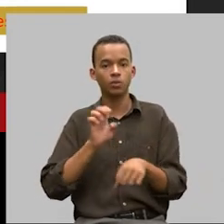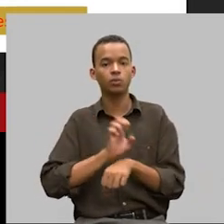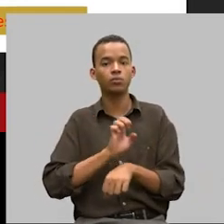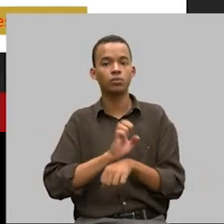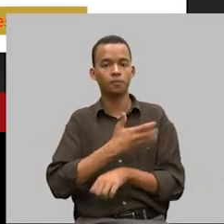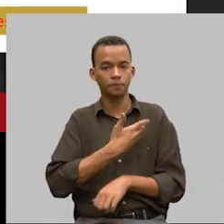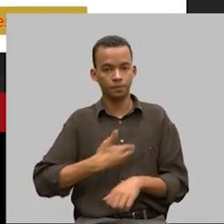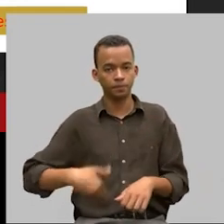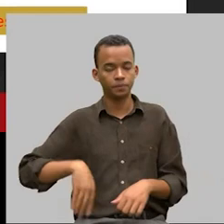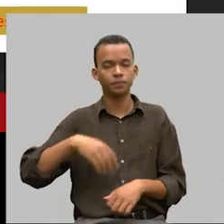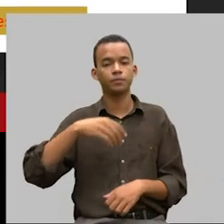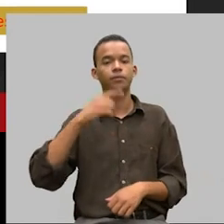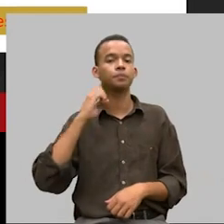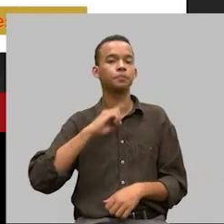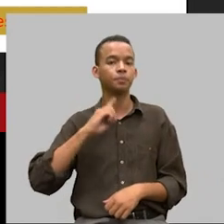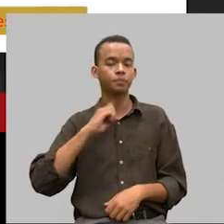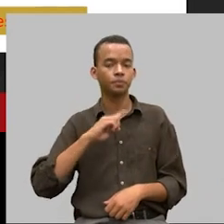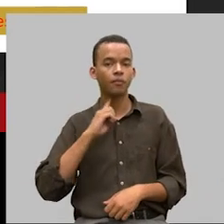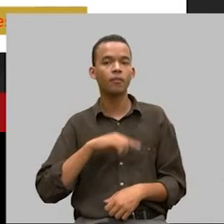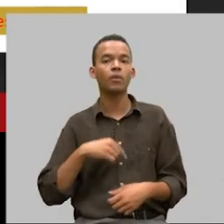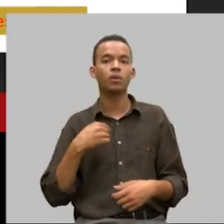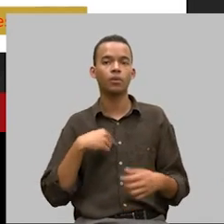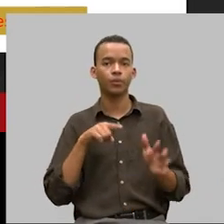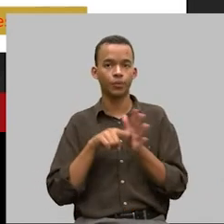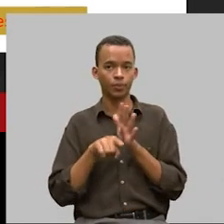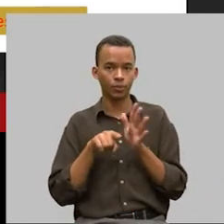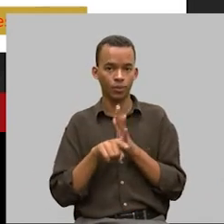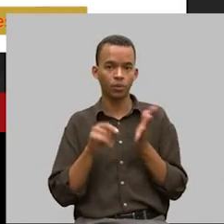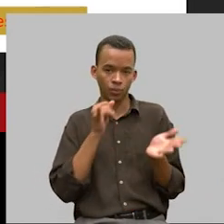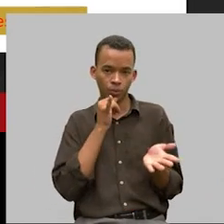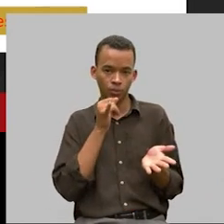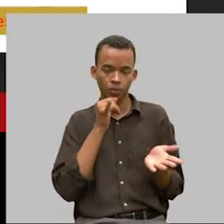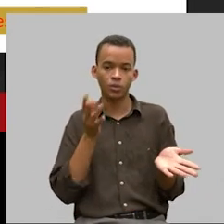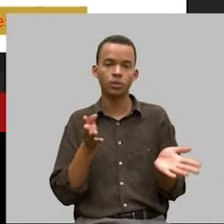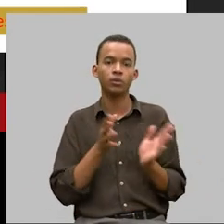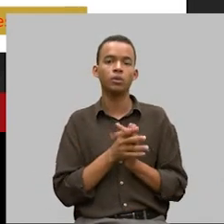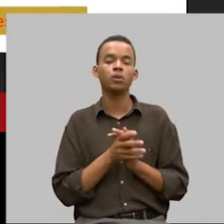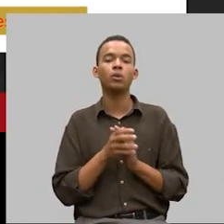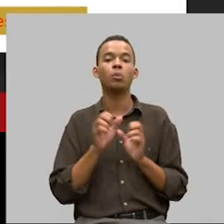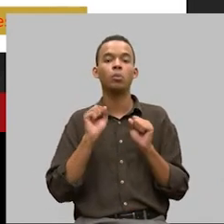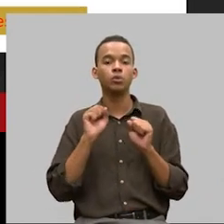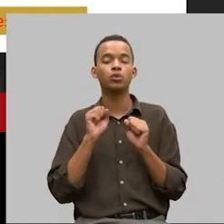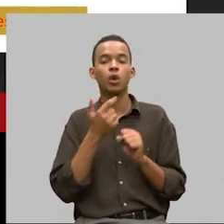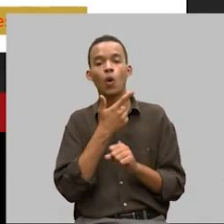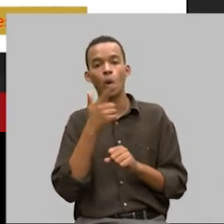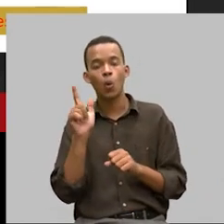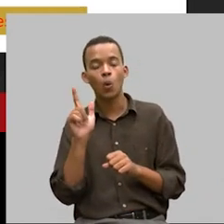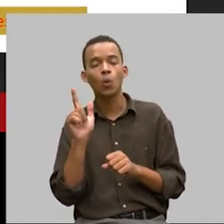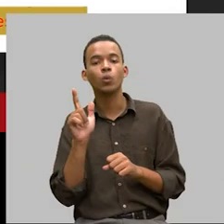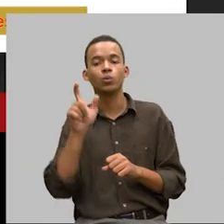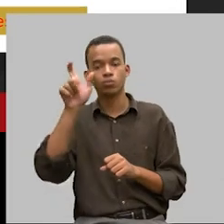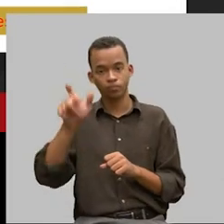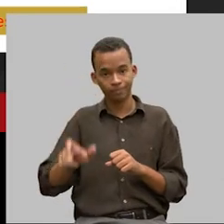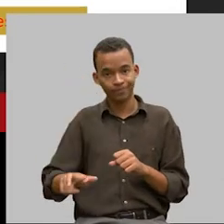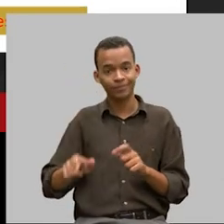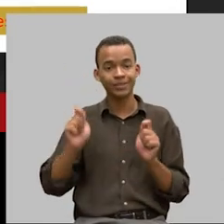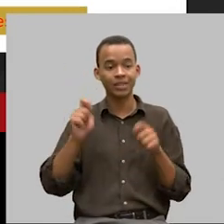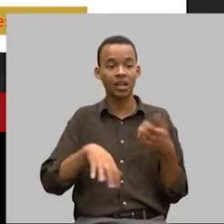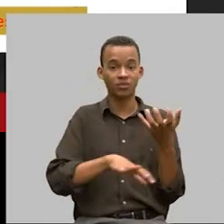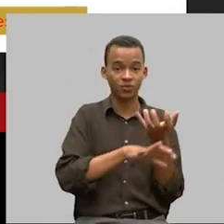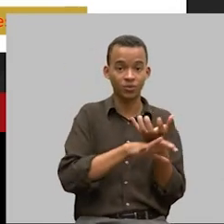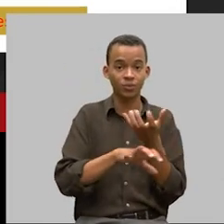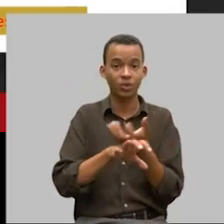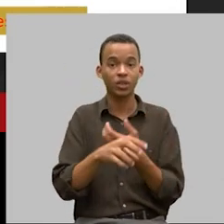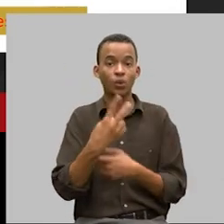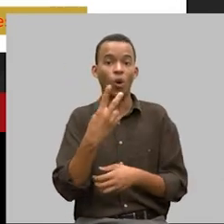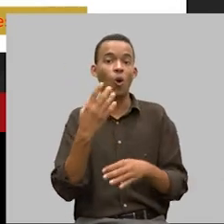questões perguntando poderíamos ter um outro modelo que pudessem concorrer em mais de uma disciplina porque hoje né na nossa realidade o